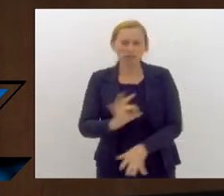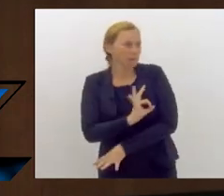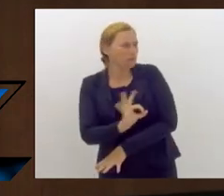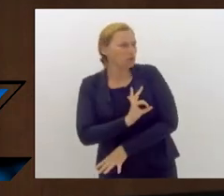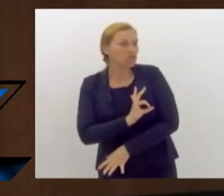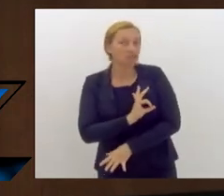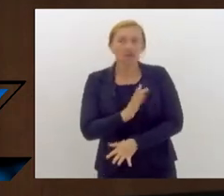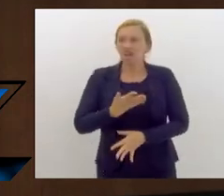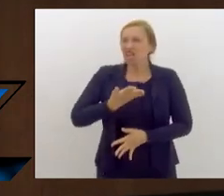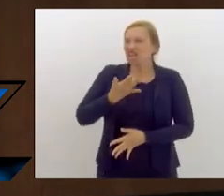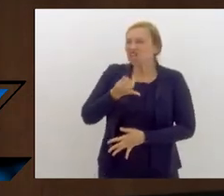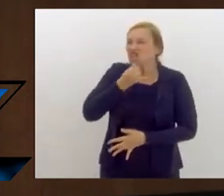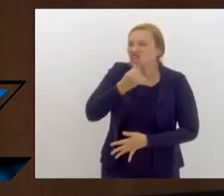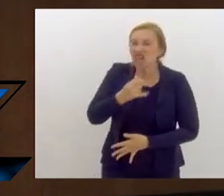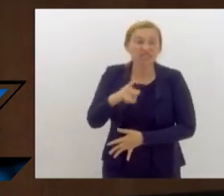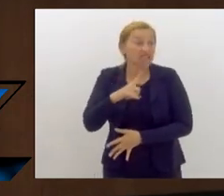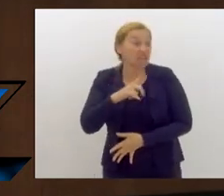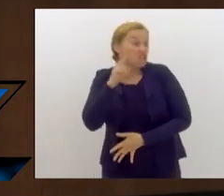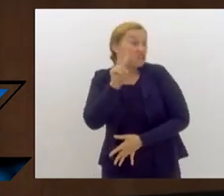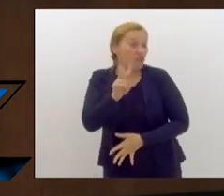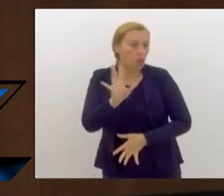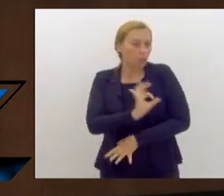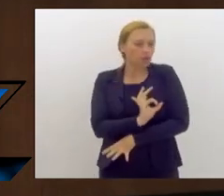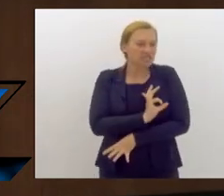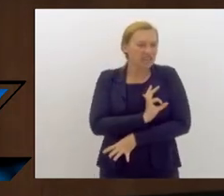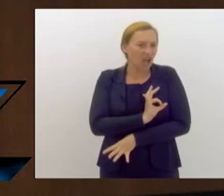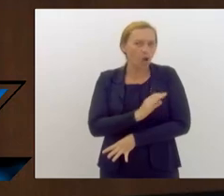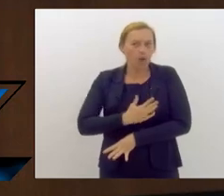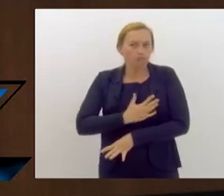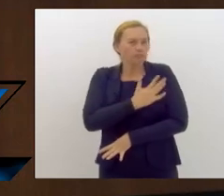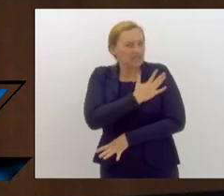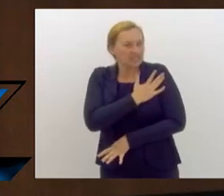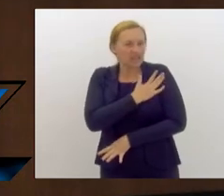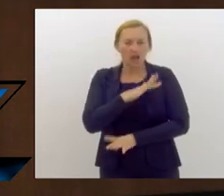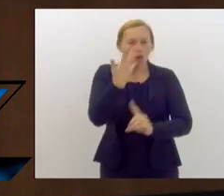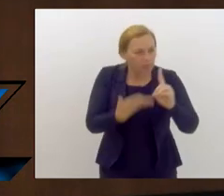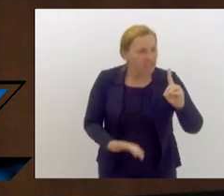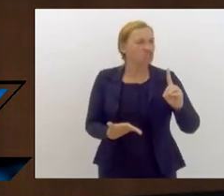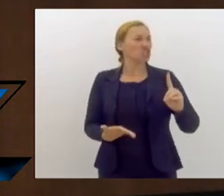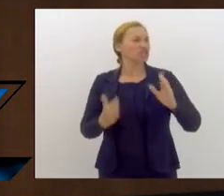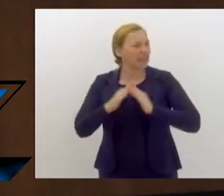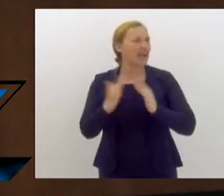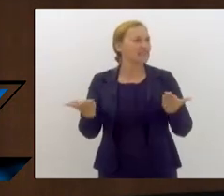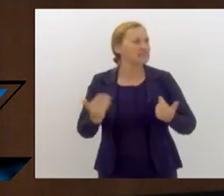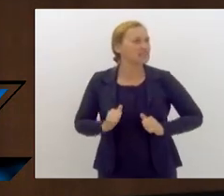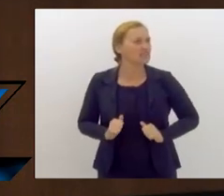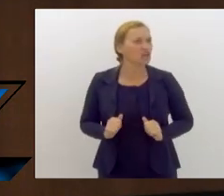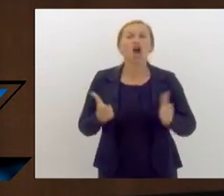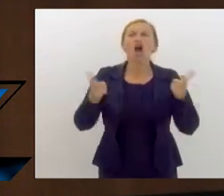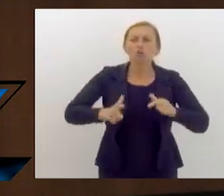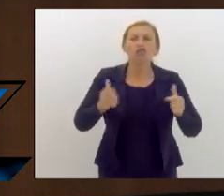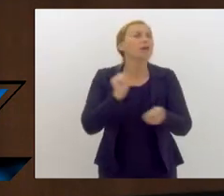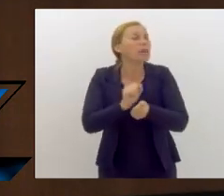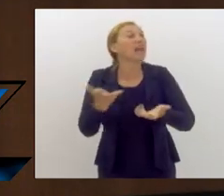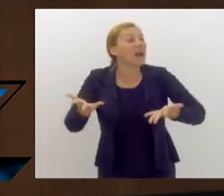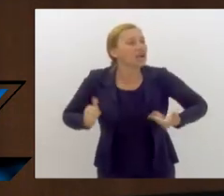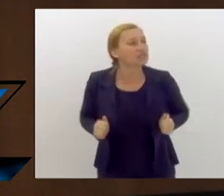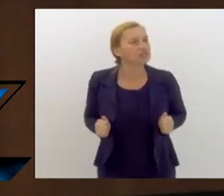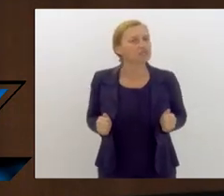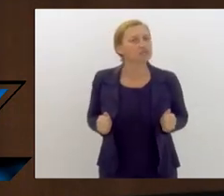o Senhor e Senhoras têm de ver um policial um militar consagrado homenageado onde a gente vai parar com isso